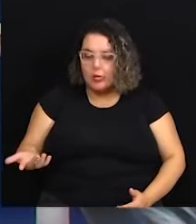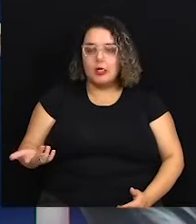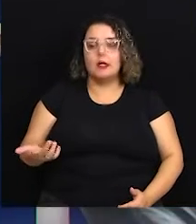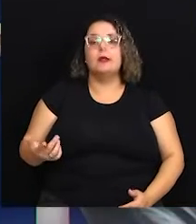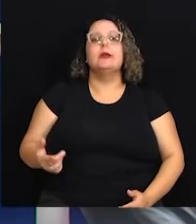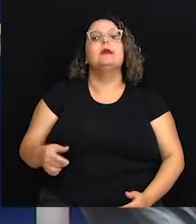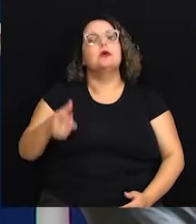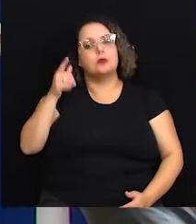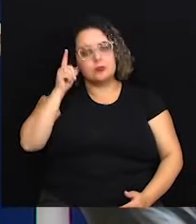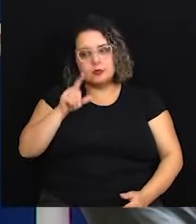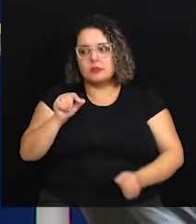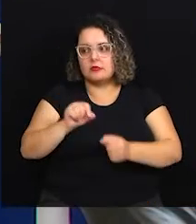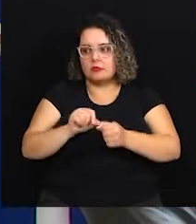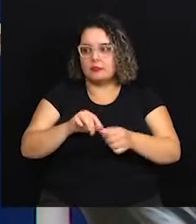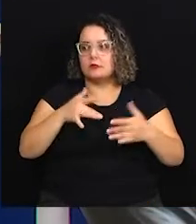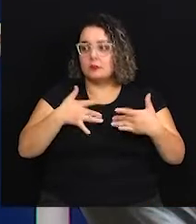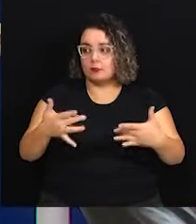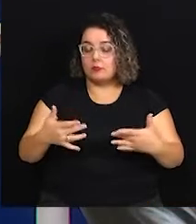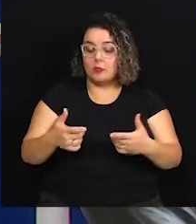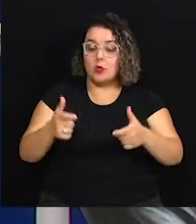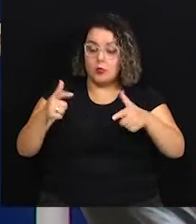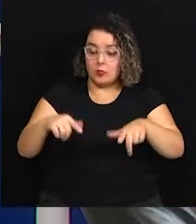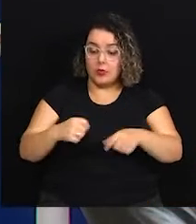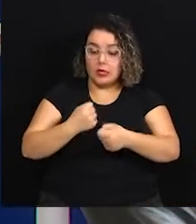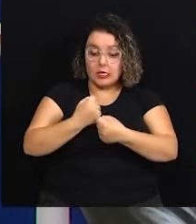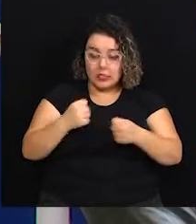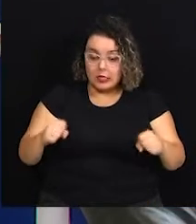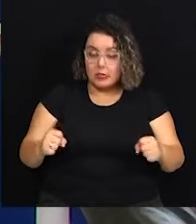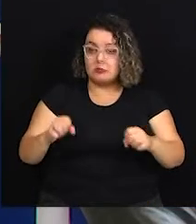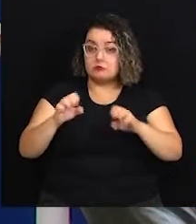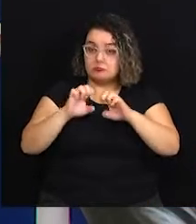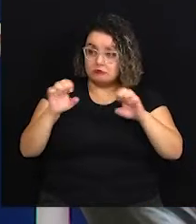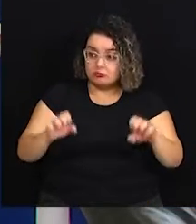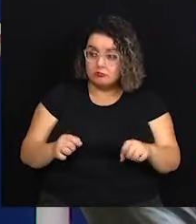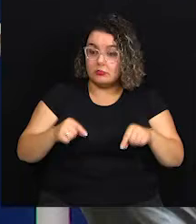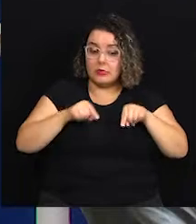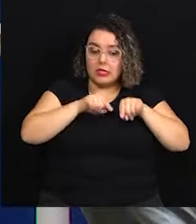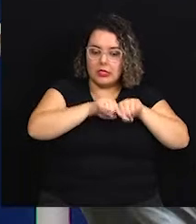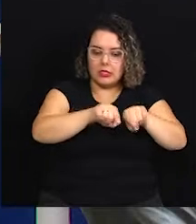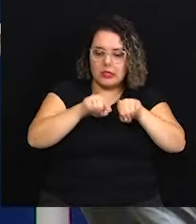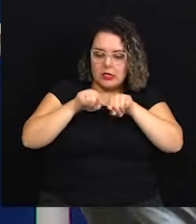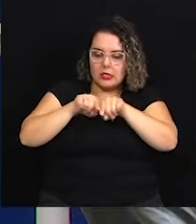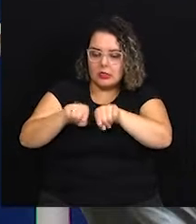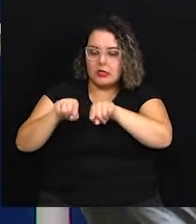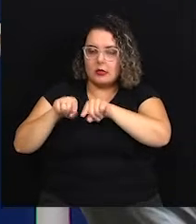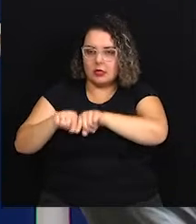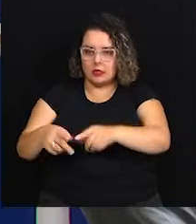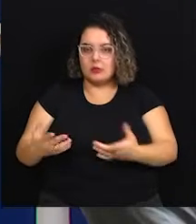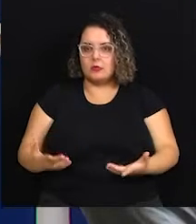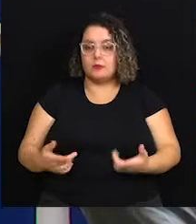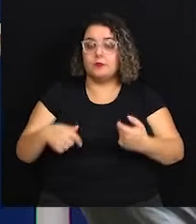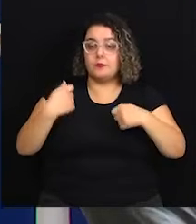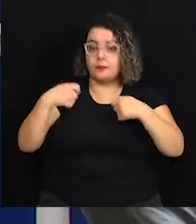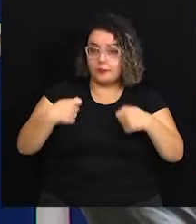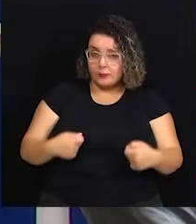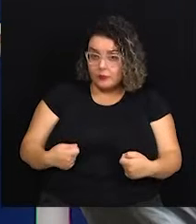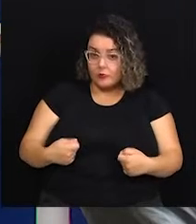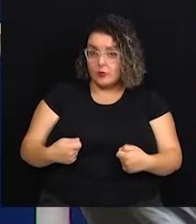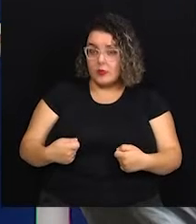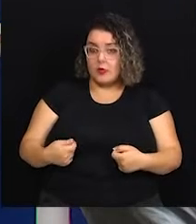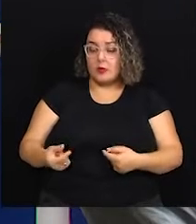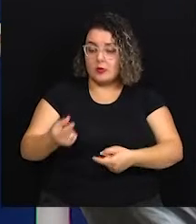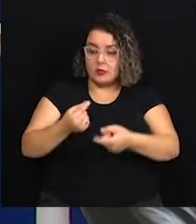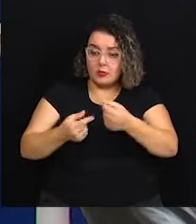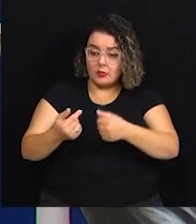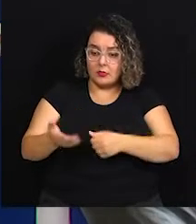têm um espaço bem grande aqui, bem estruturado. Além das parcerias que vocês têm, vocês precisam ainda levantar